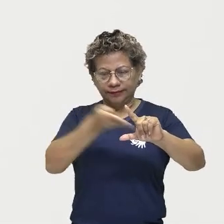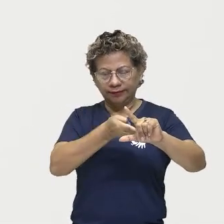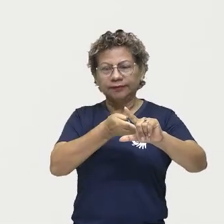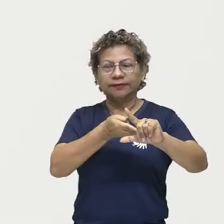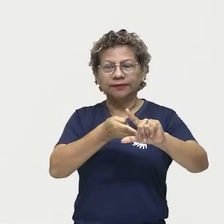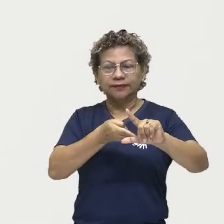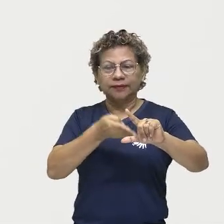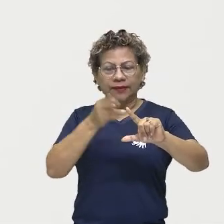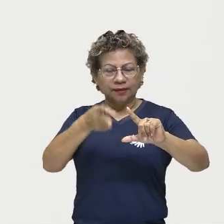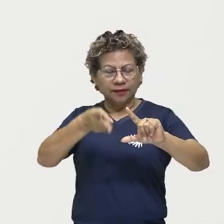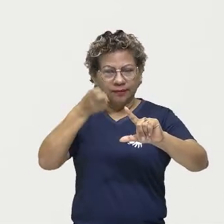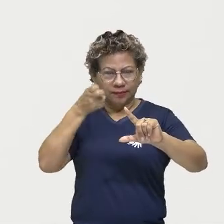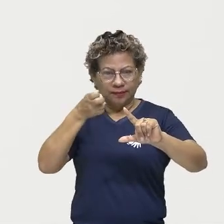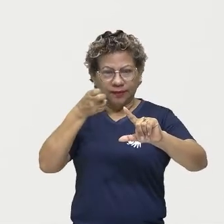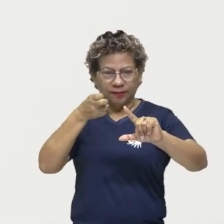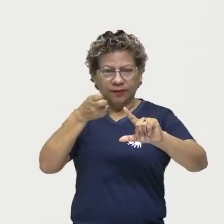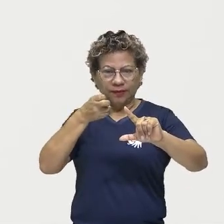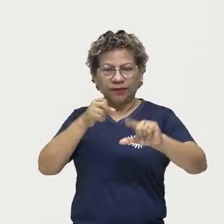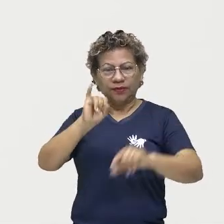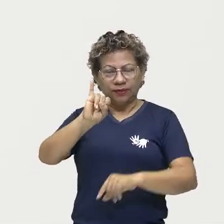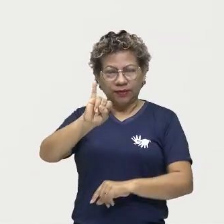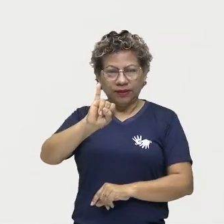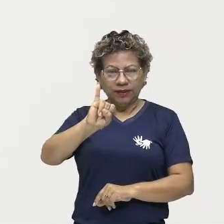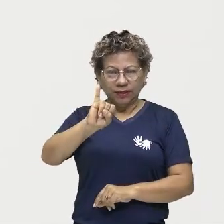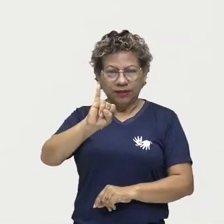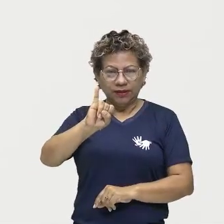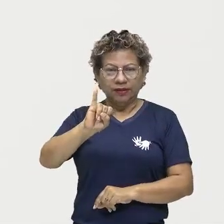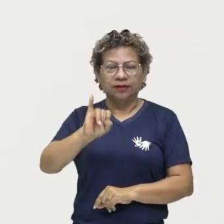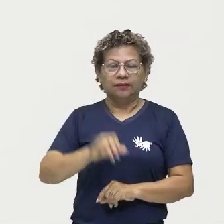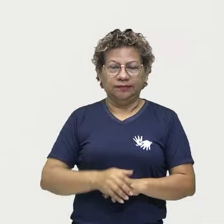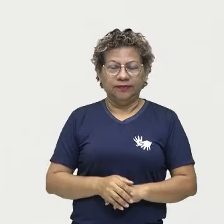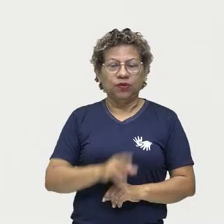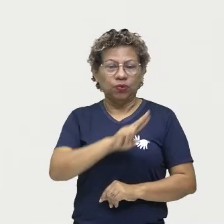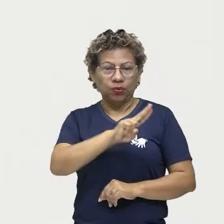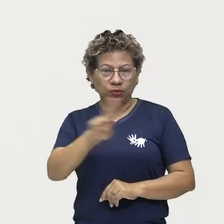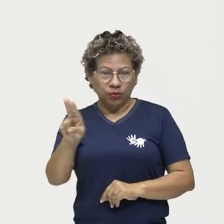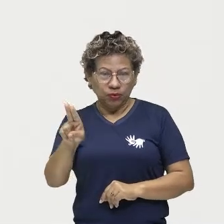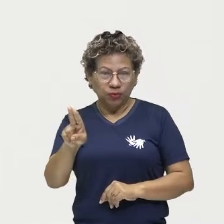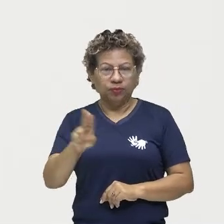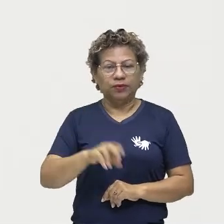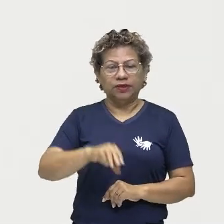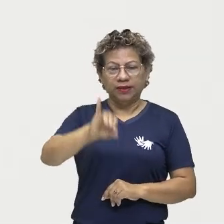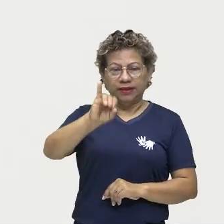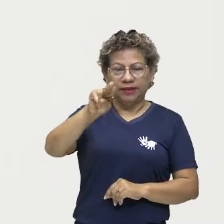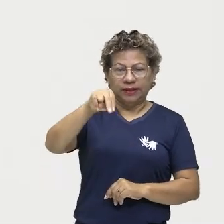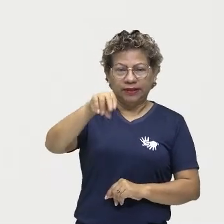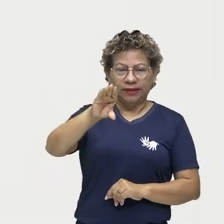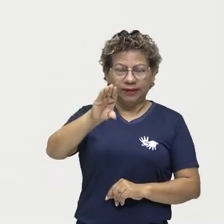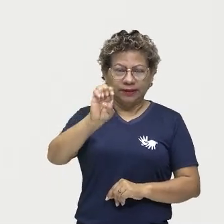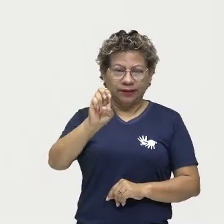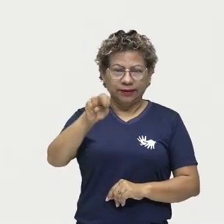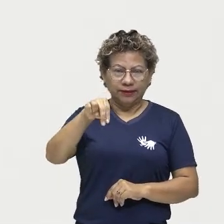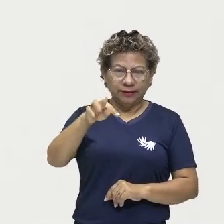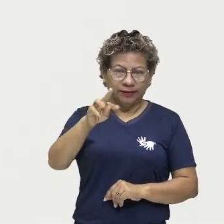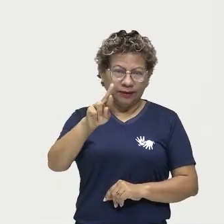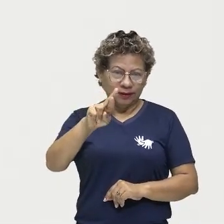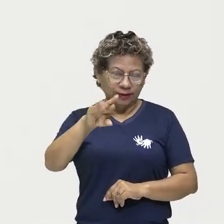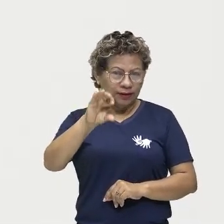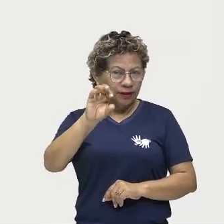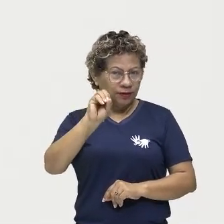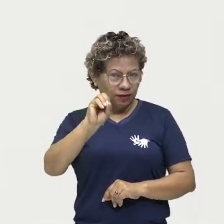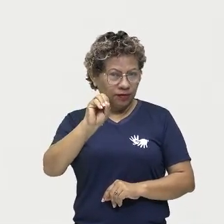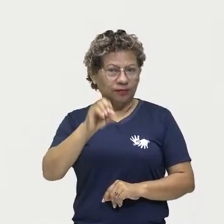Esse ponto I é chamado de incentro. É o nosso primeiro ponto notável. Então,